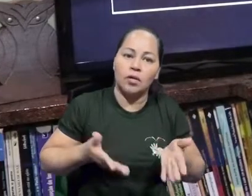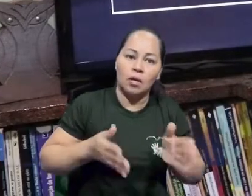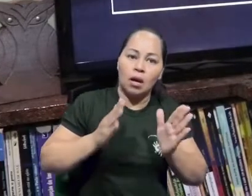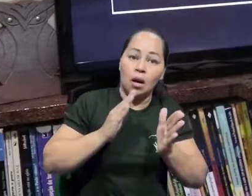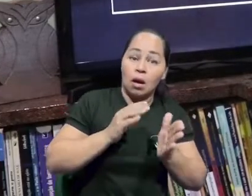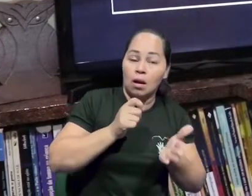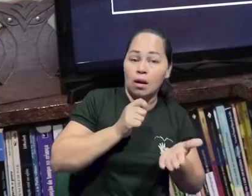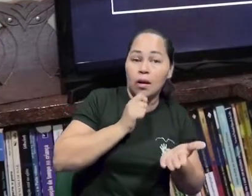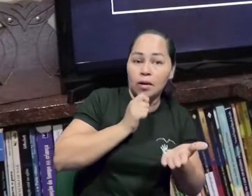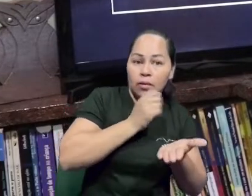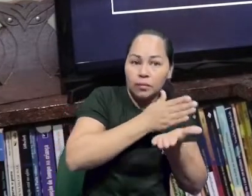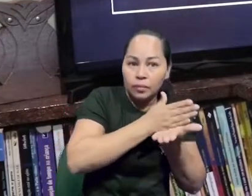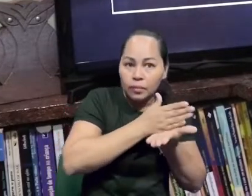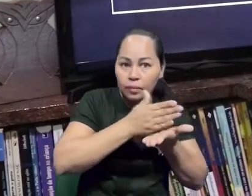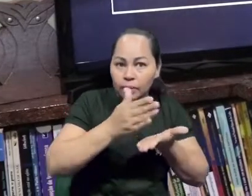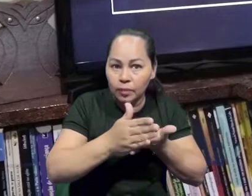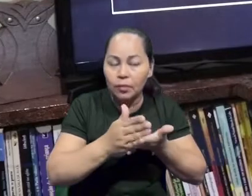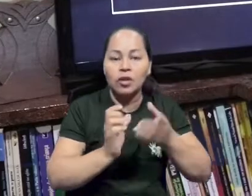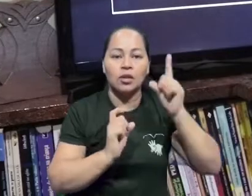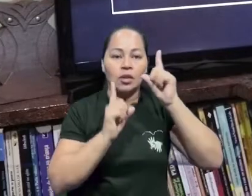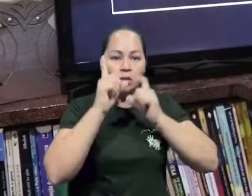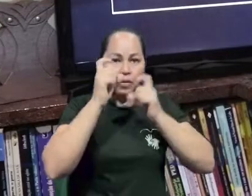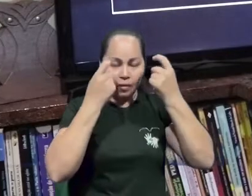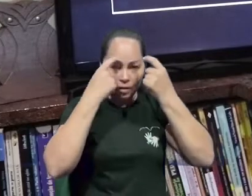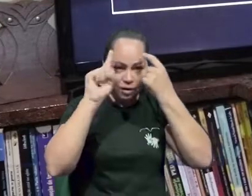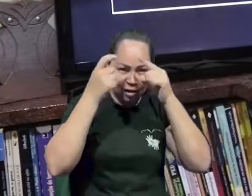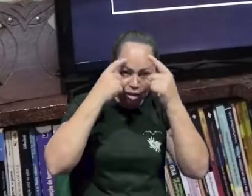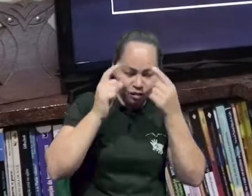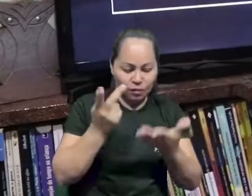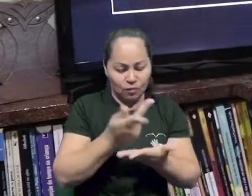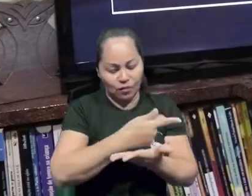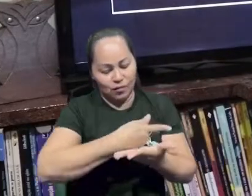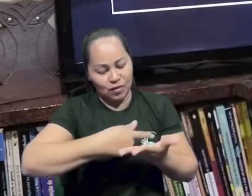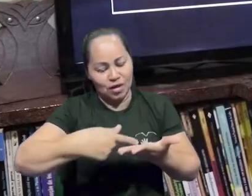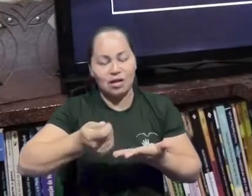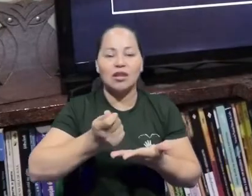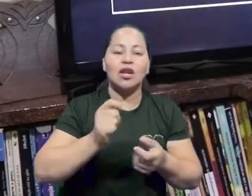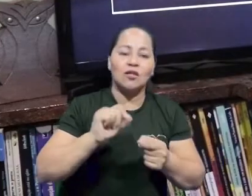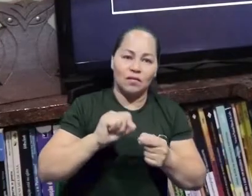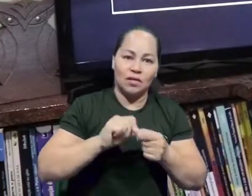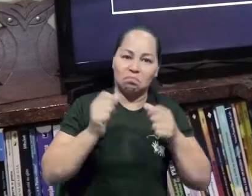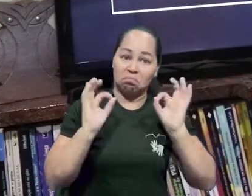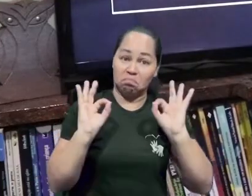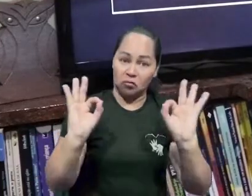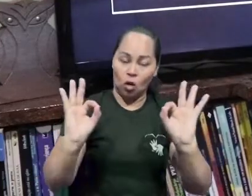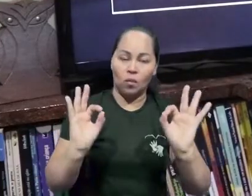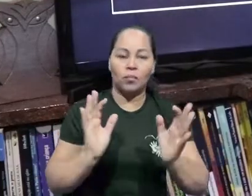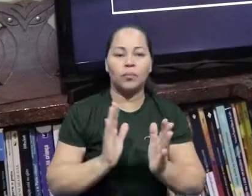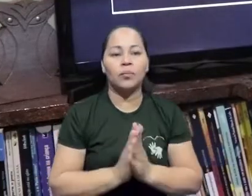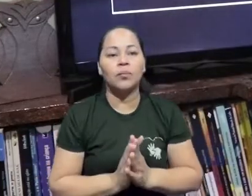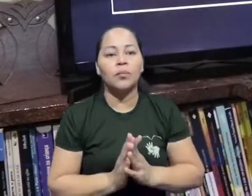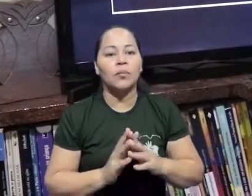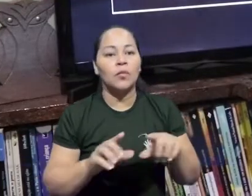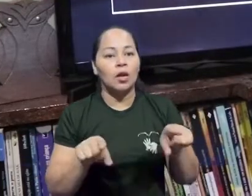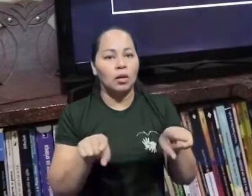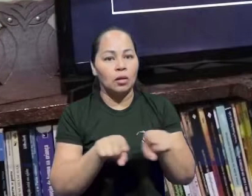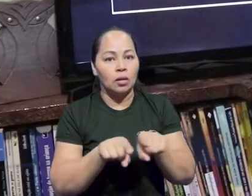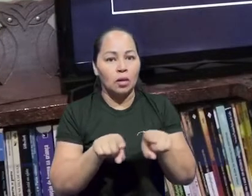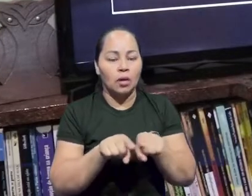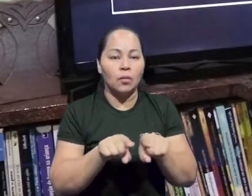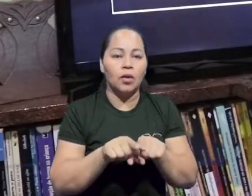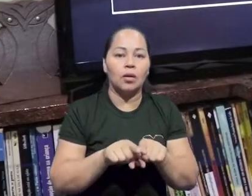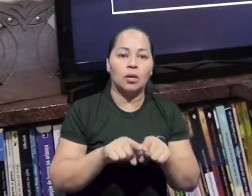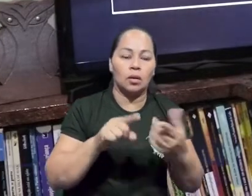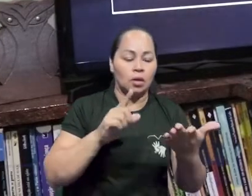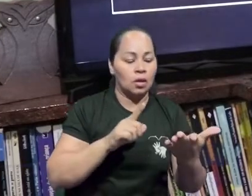pensamento lógico para atividades simples e boa expressão criativa. Então ele faz desenhos, né? Desenha muito bem. Encontre-se em